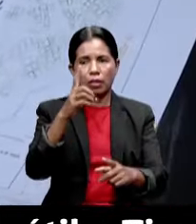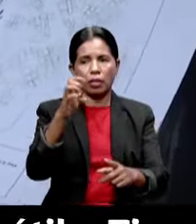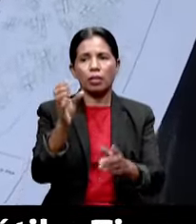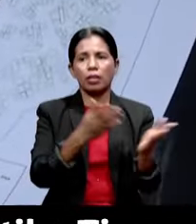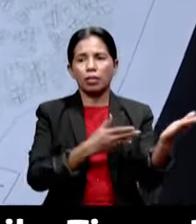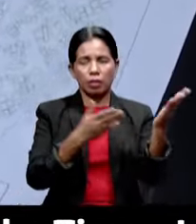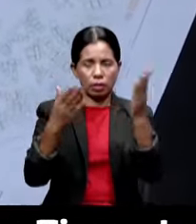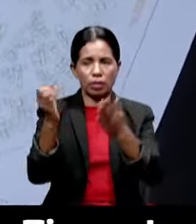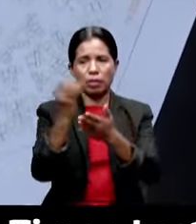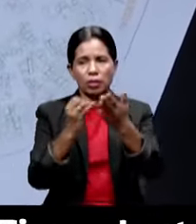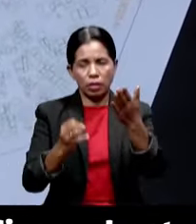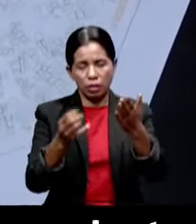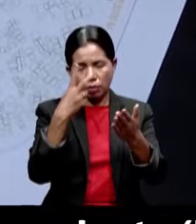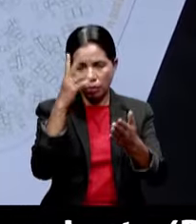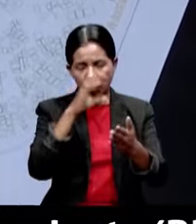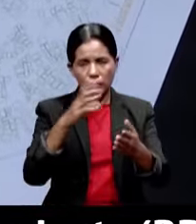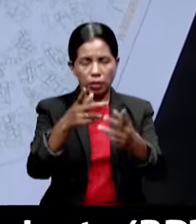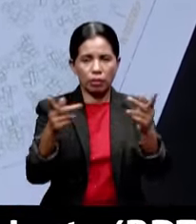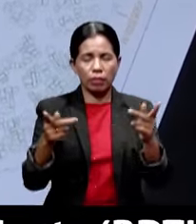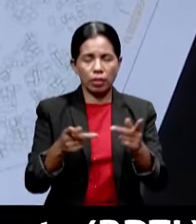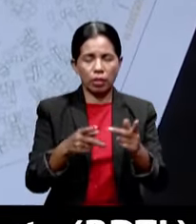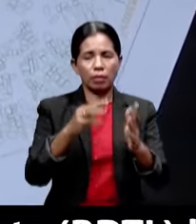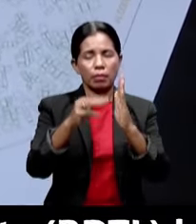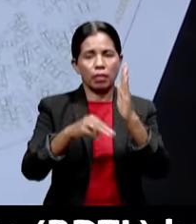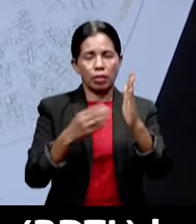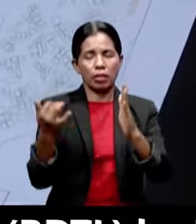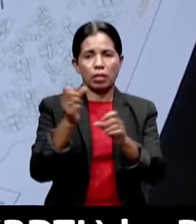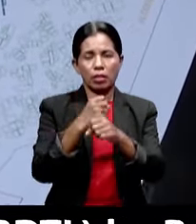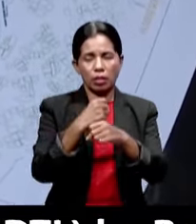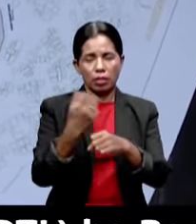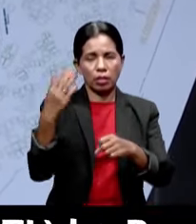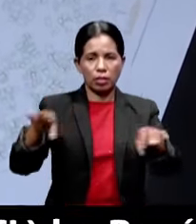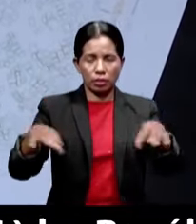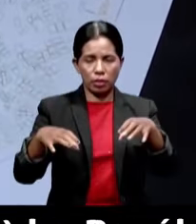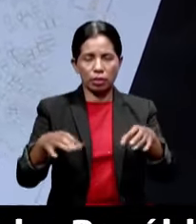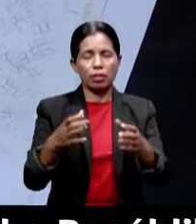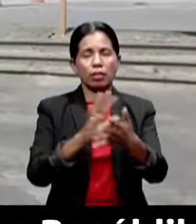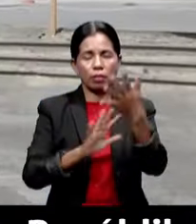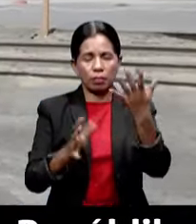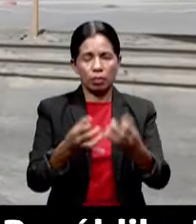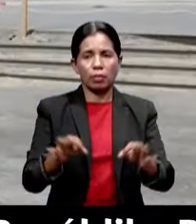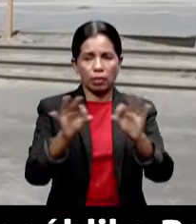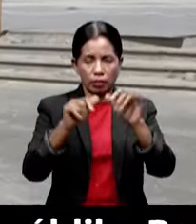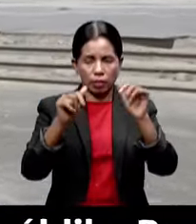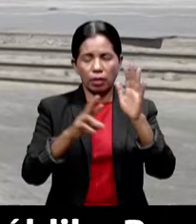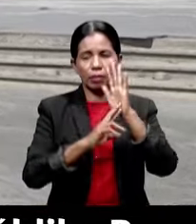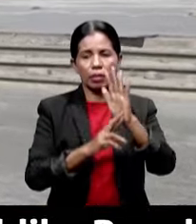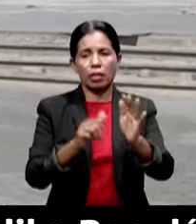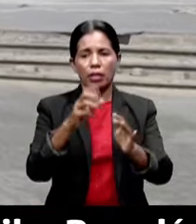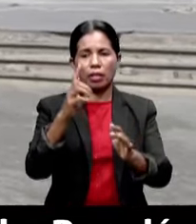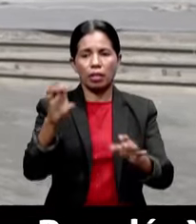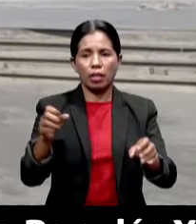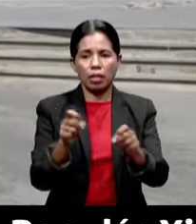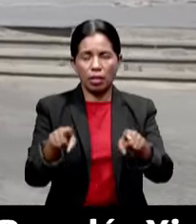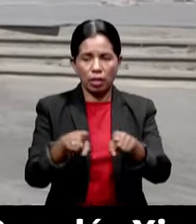desenho layout, onde identifica fatin ba media sira neve macatual cobertura ba sermone importante, né? Representante ADN, Hanesan Mos,